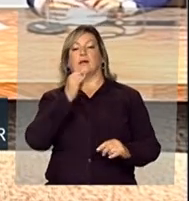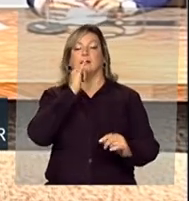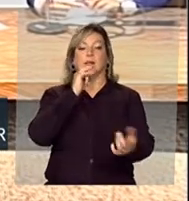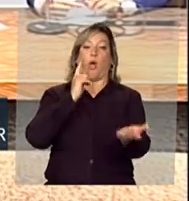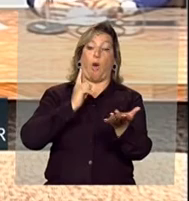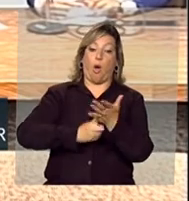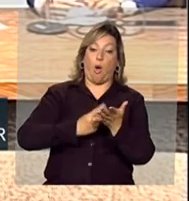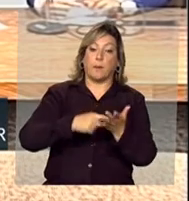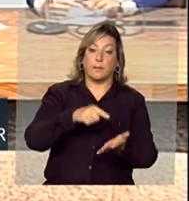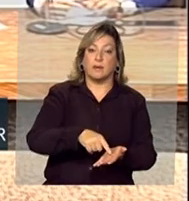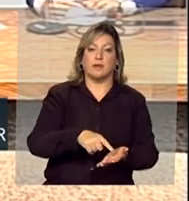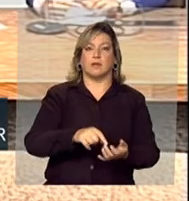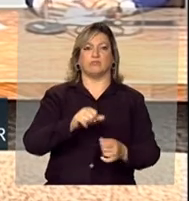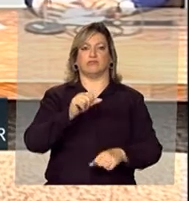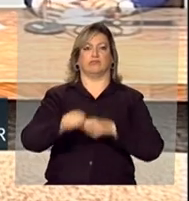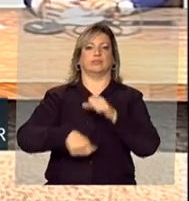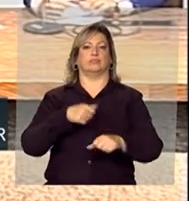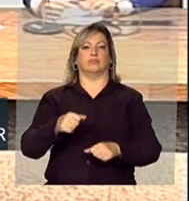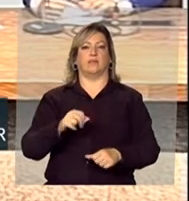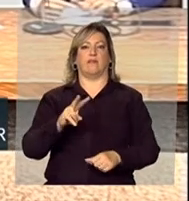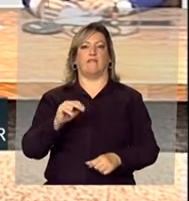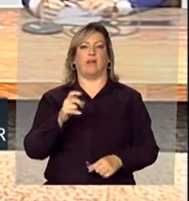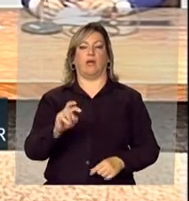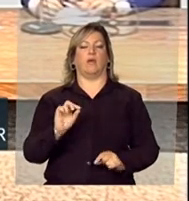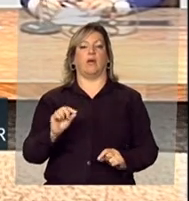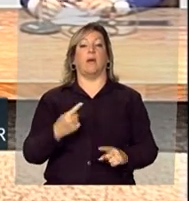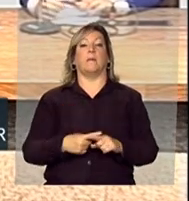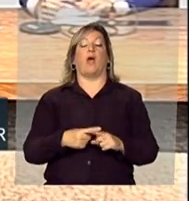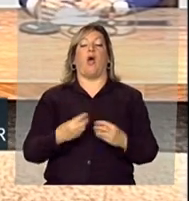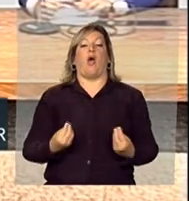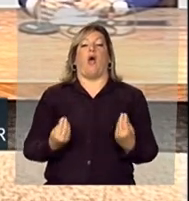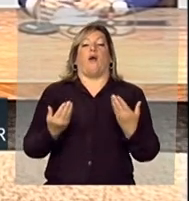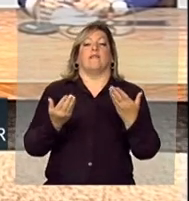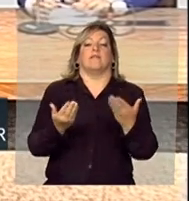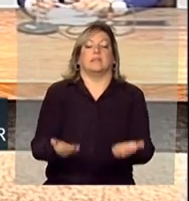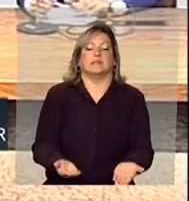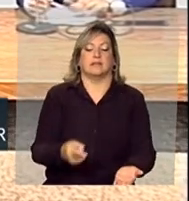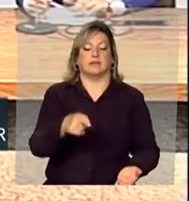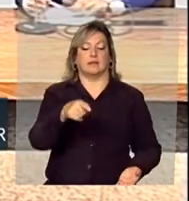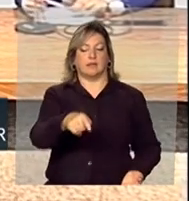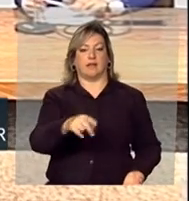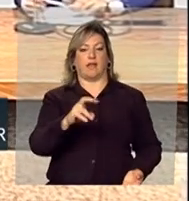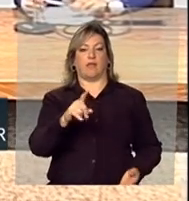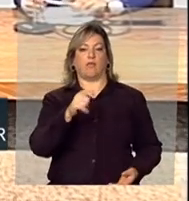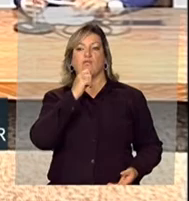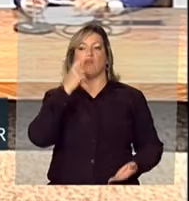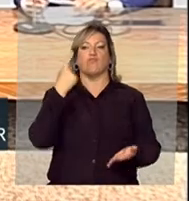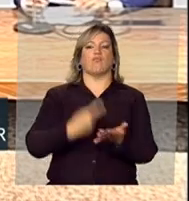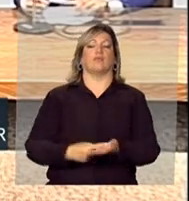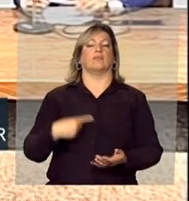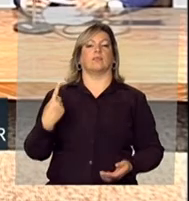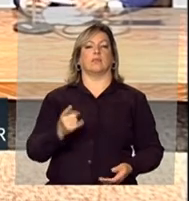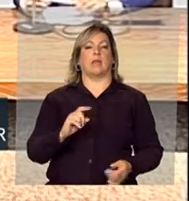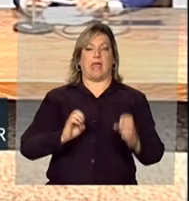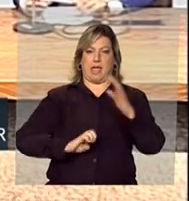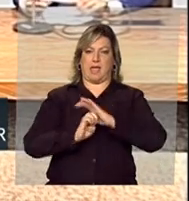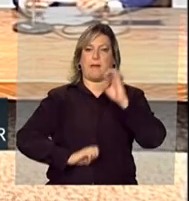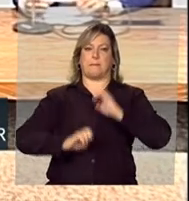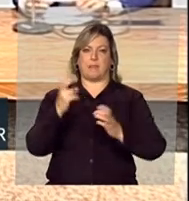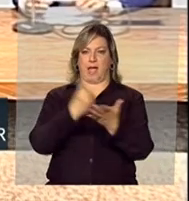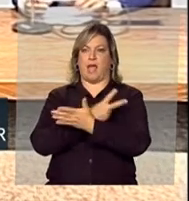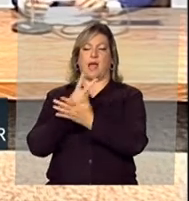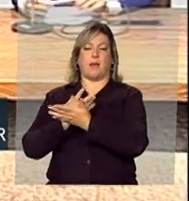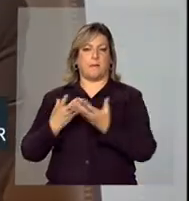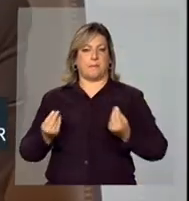em termos de valores ou porque o que ofereceram a ele por aquele valor não foi cumprido também então ficou branca